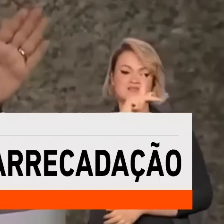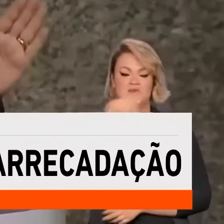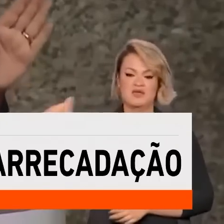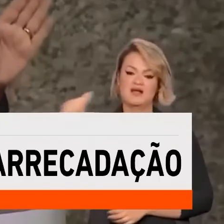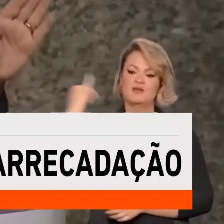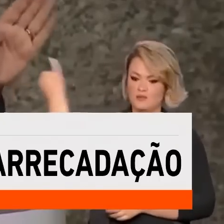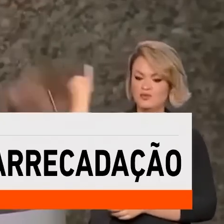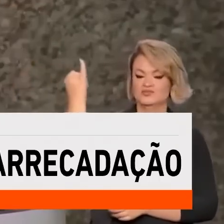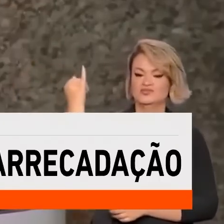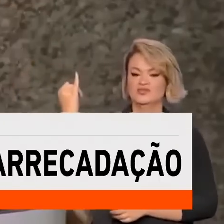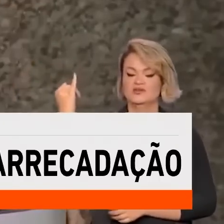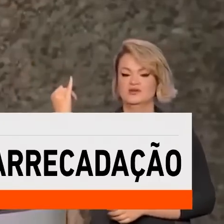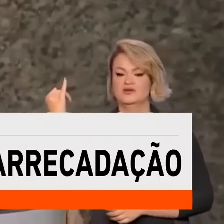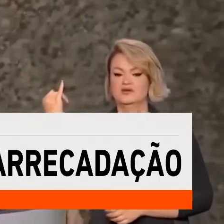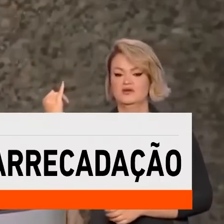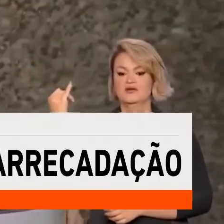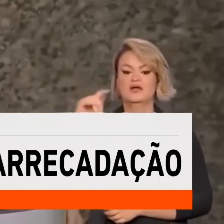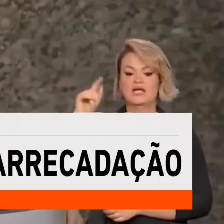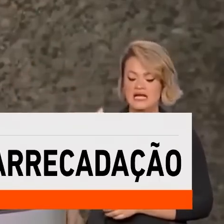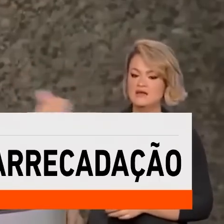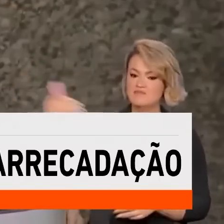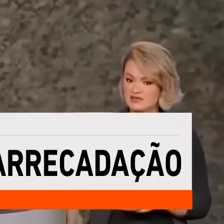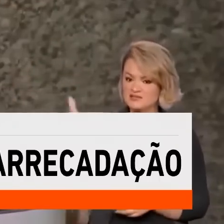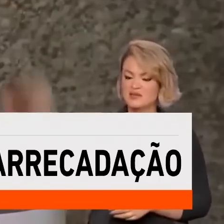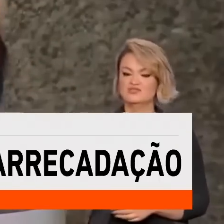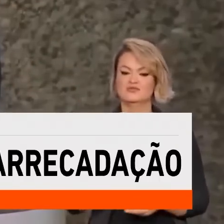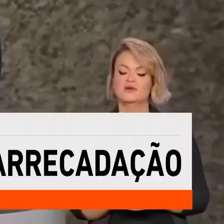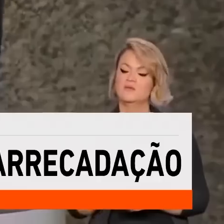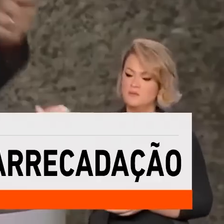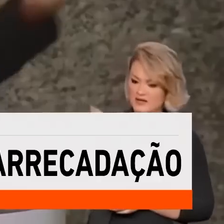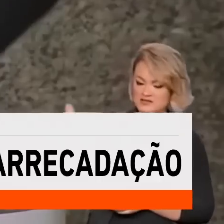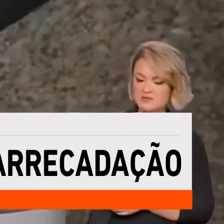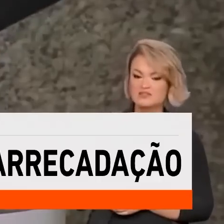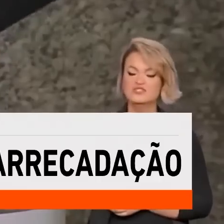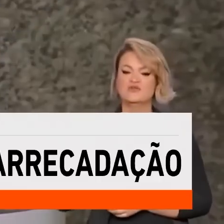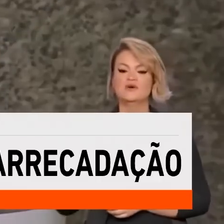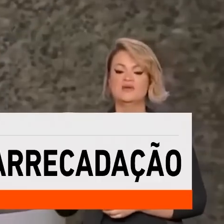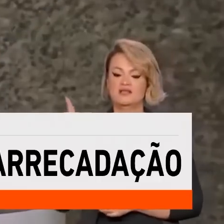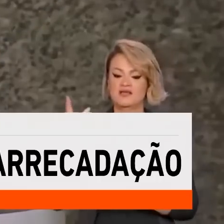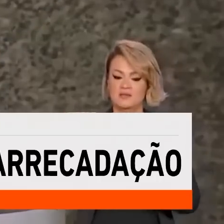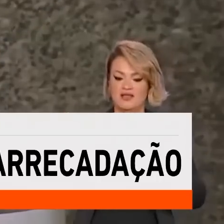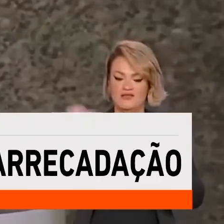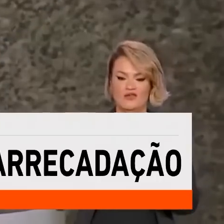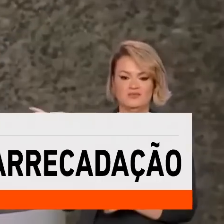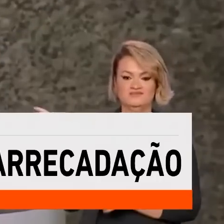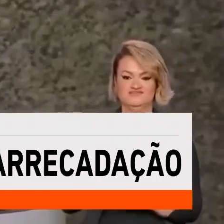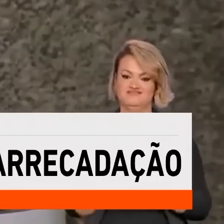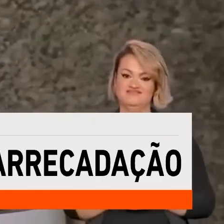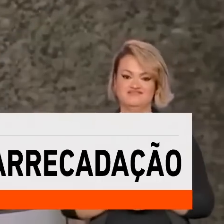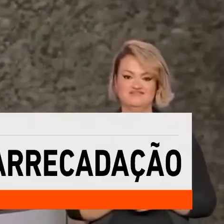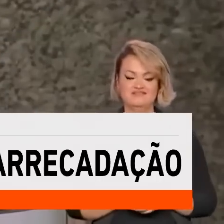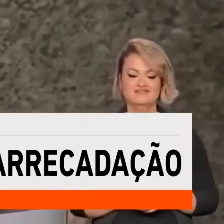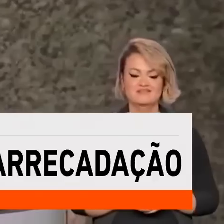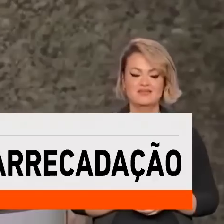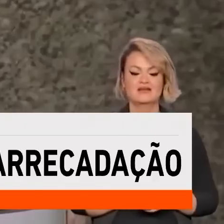cortar gastos e que é mais fácil aumentar a arrecadação. Ela afirmou ainda que o orçamento é, abre